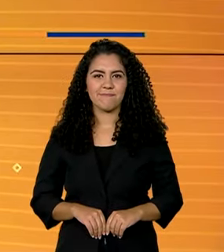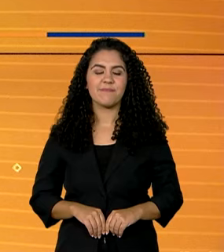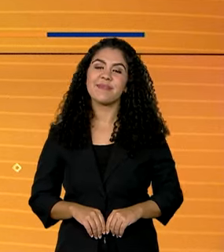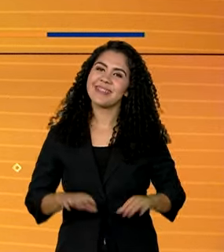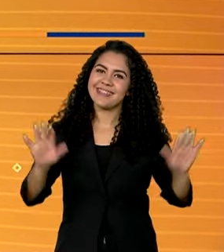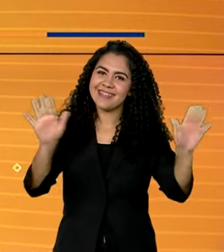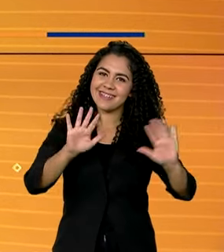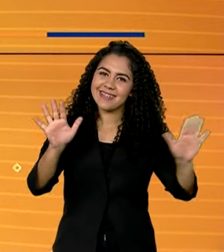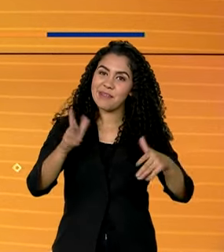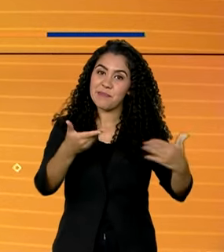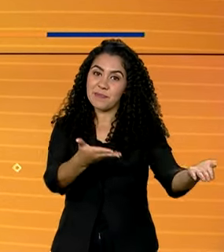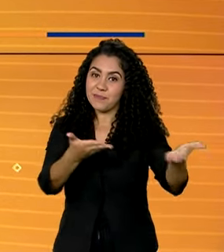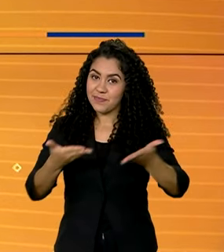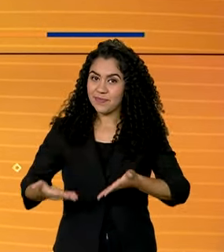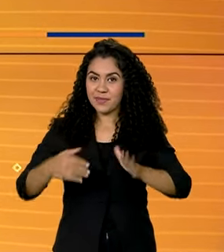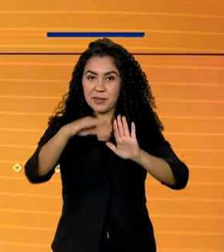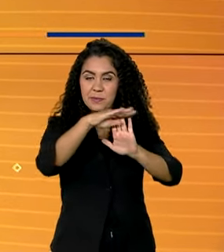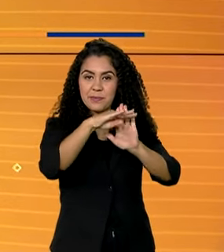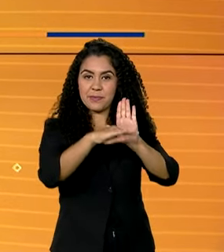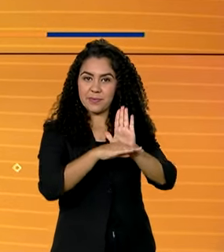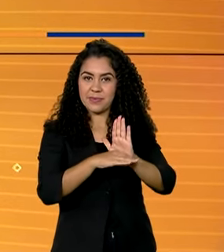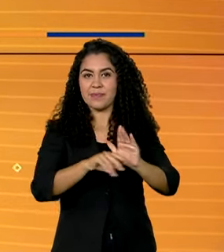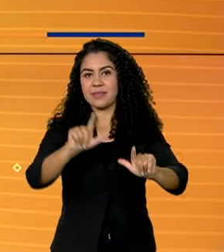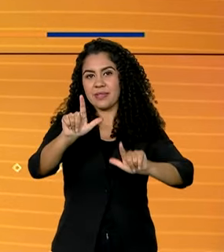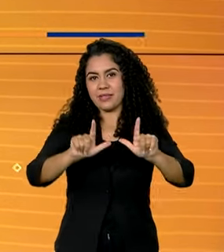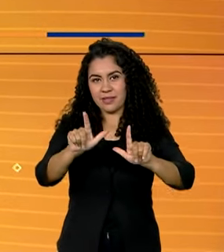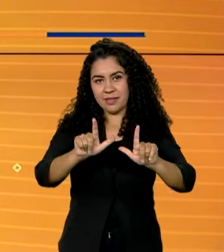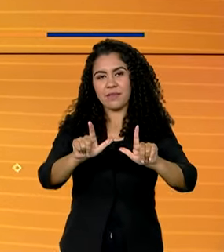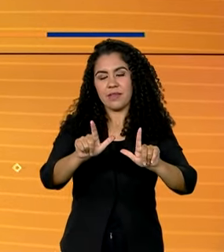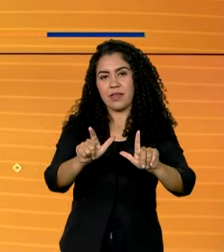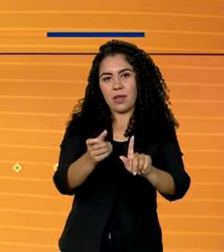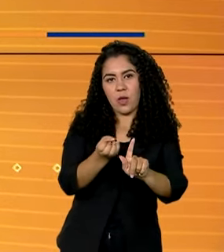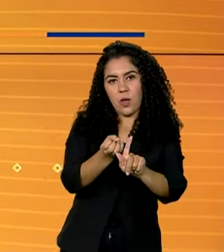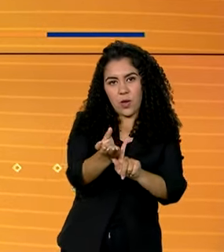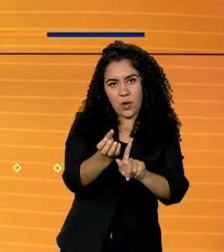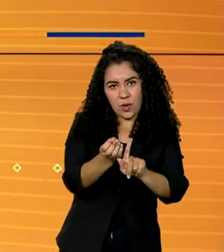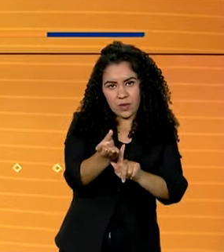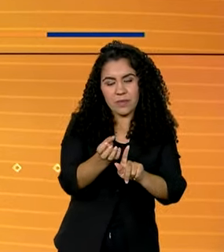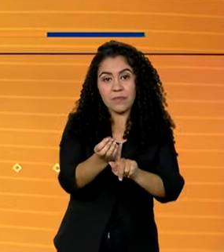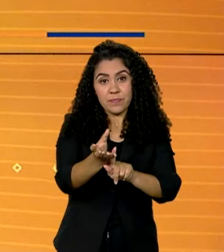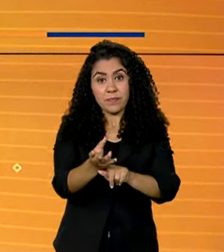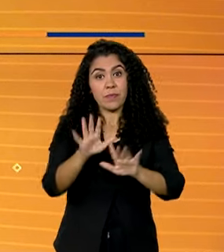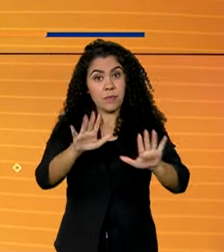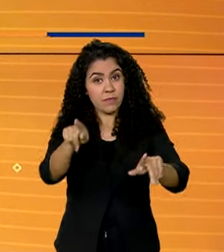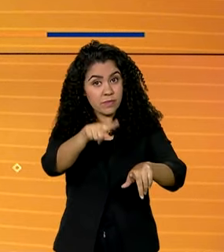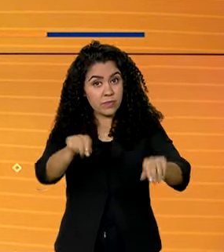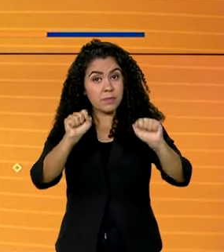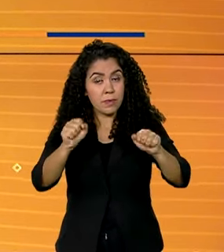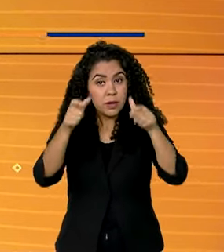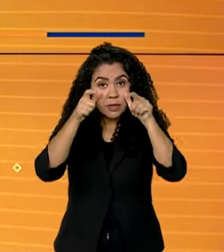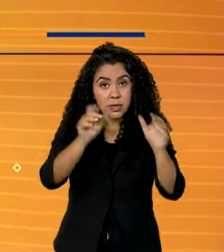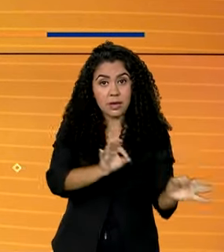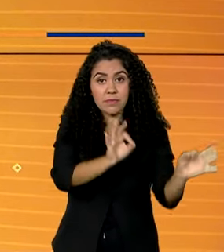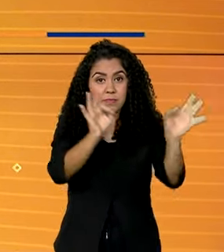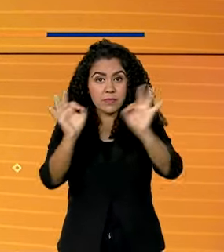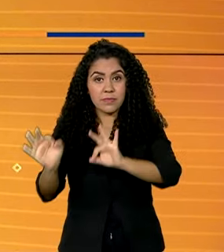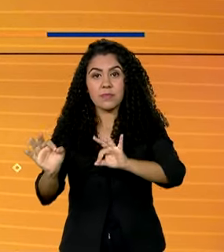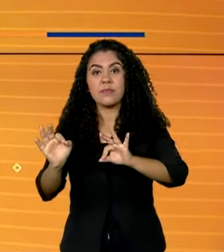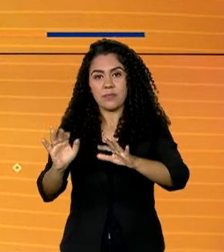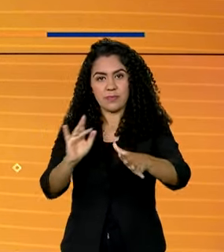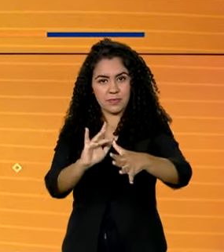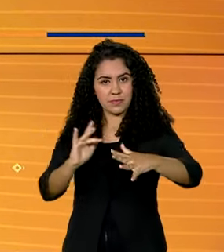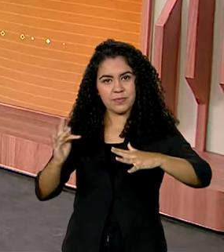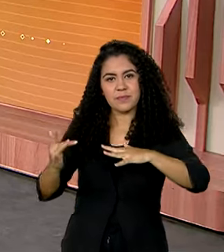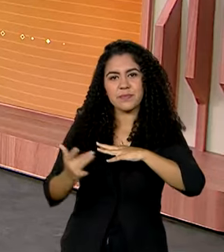Olá, seja muito bem-vindo ao canal GOV. Lembrando que você pode nos acompanhar também ao vivo pelas redes